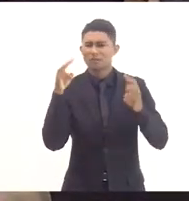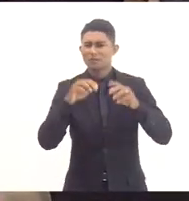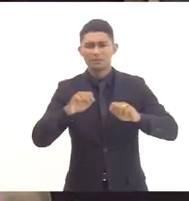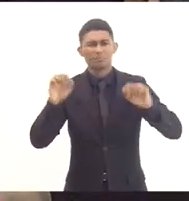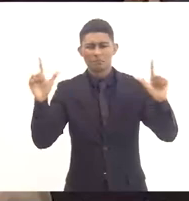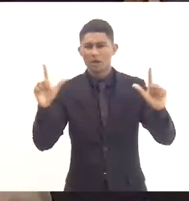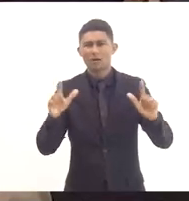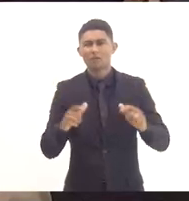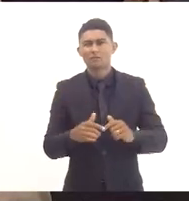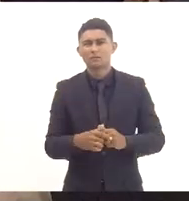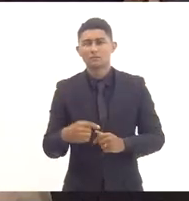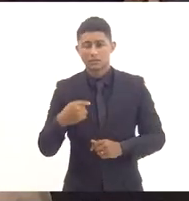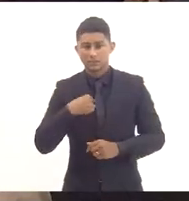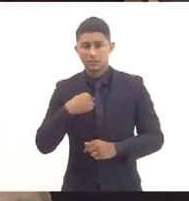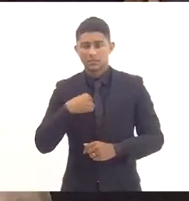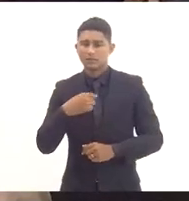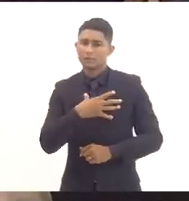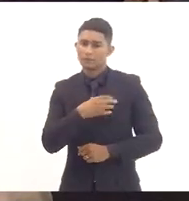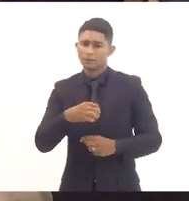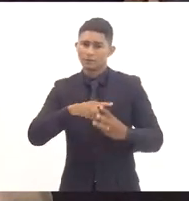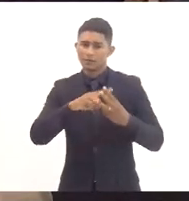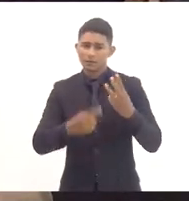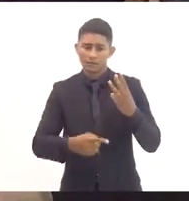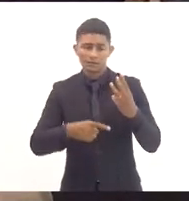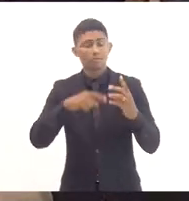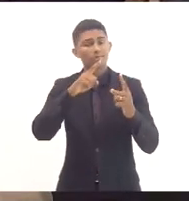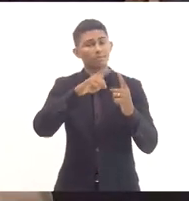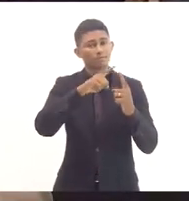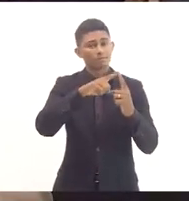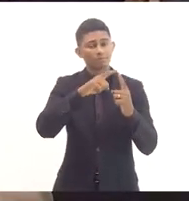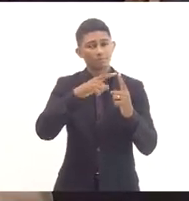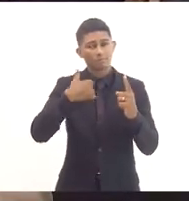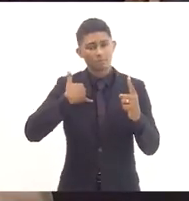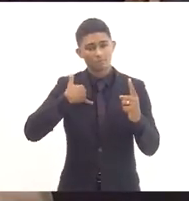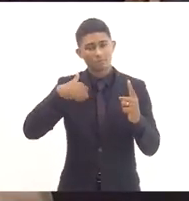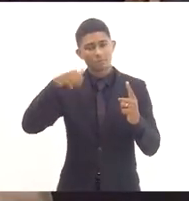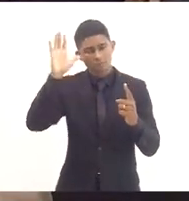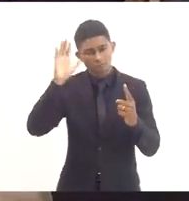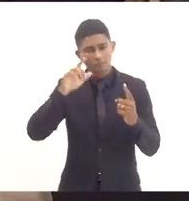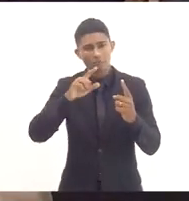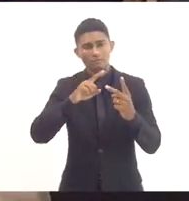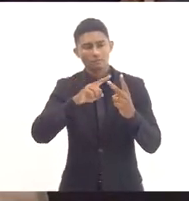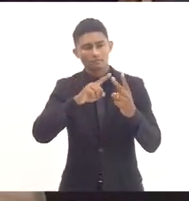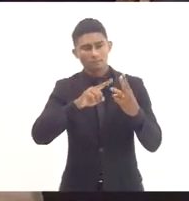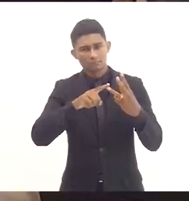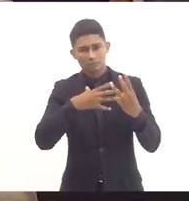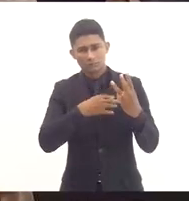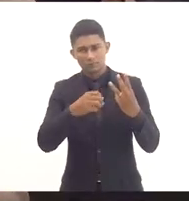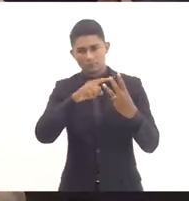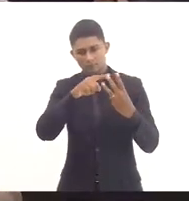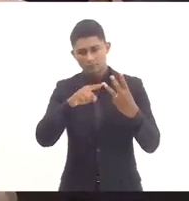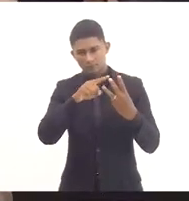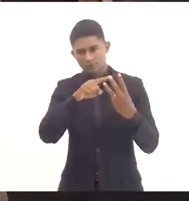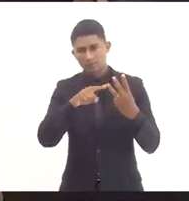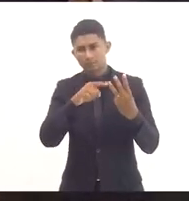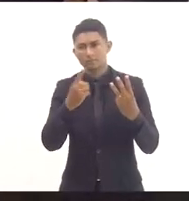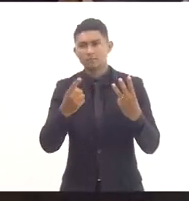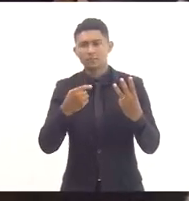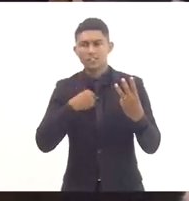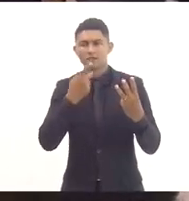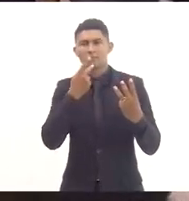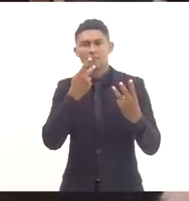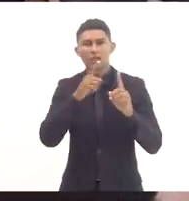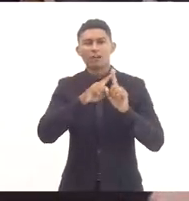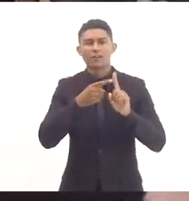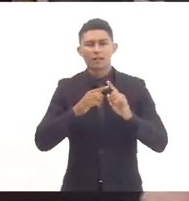Catarina quer eu sou mãe de três filhos A Catarina é mais velha não vou entrar aqui no no discurso do da minha